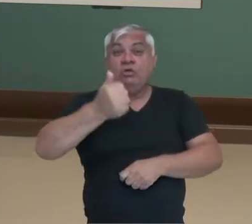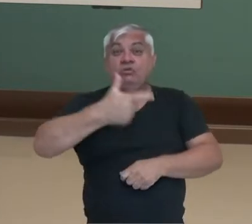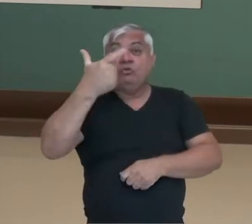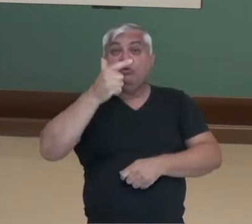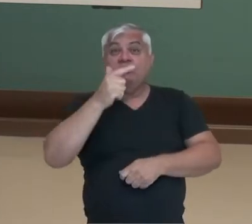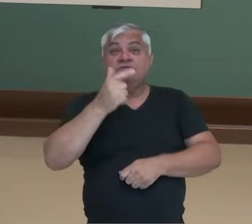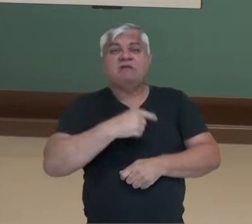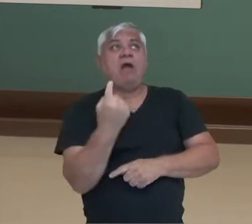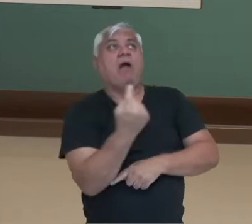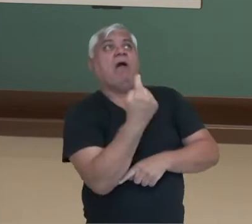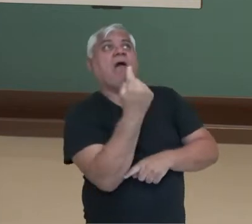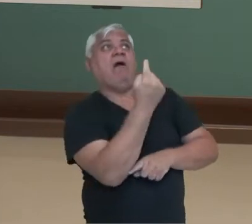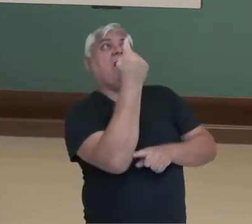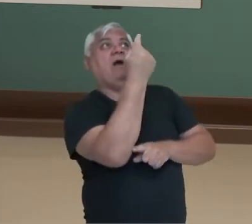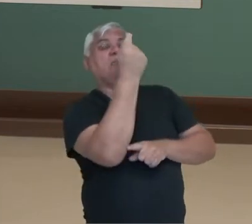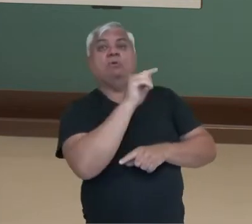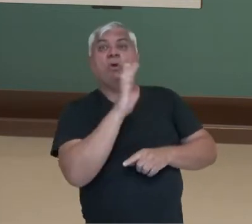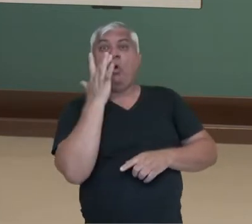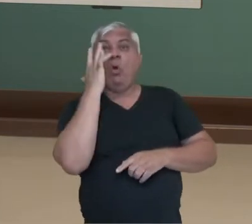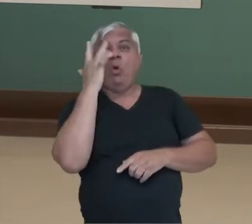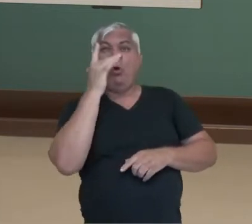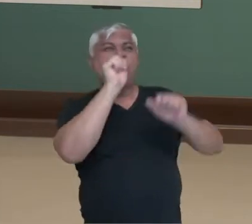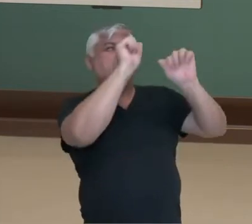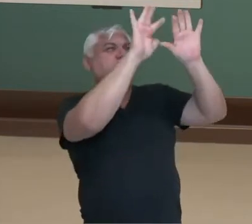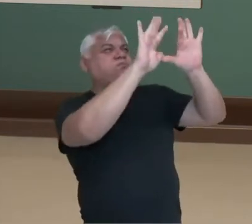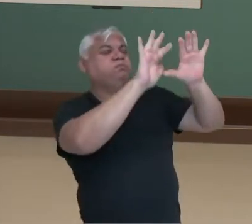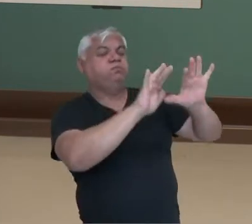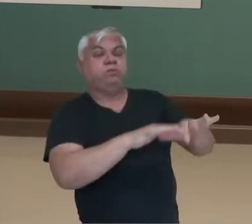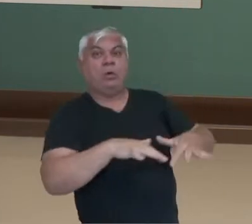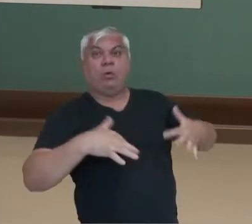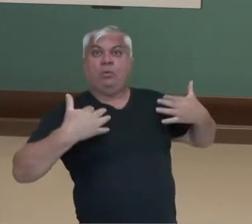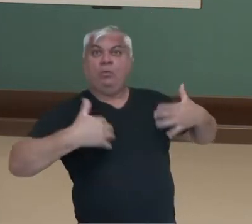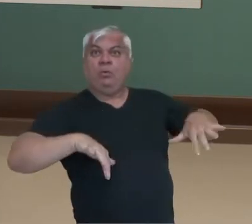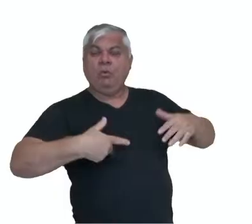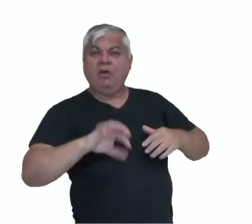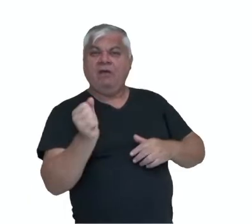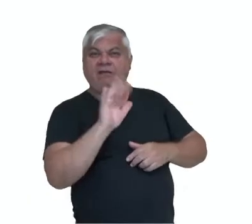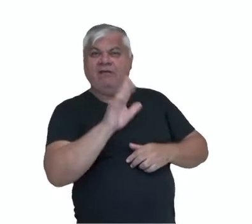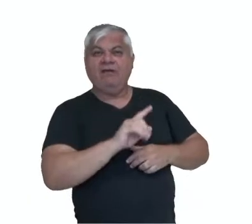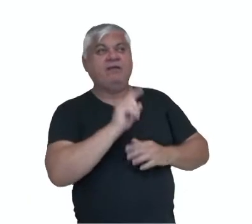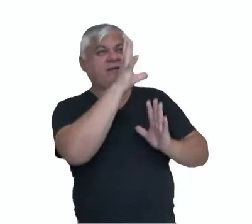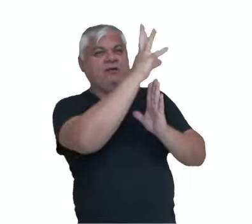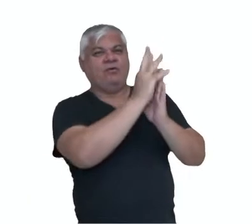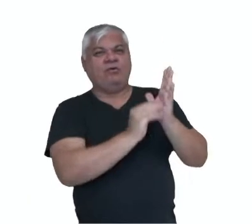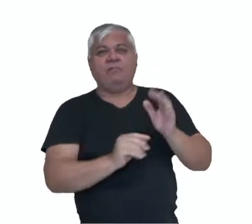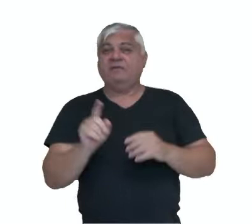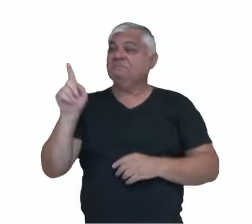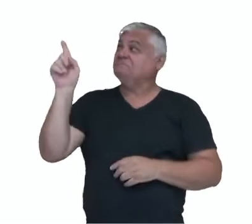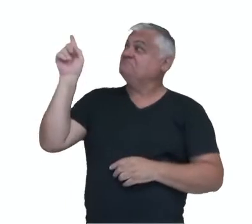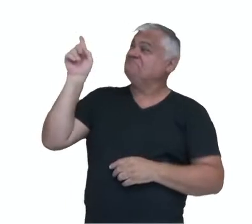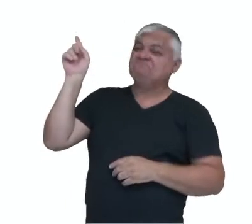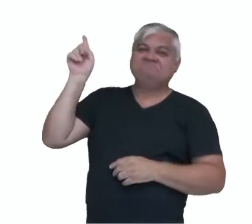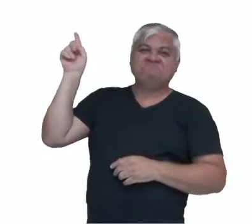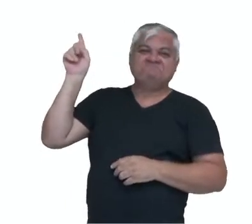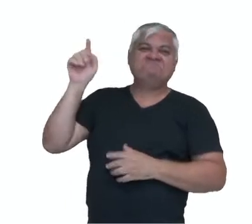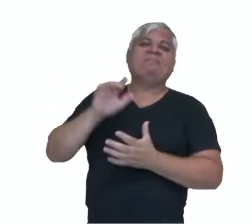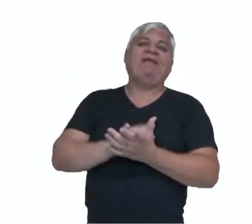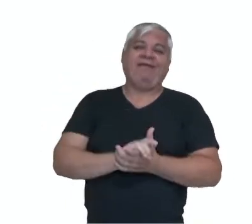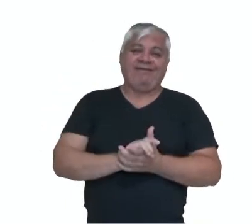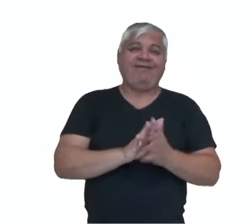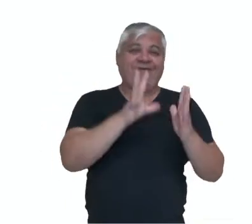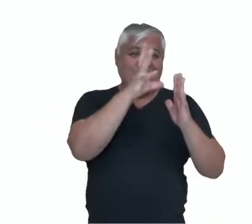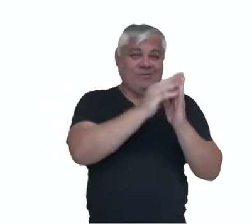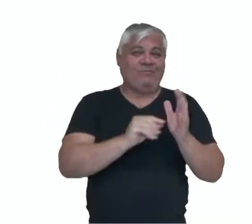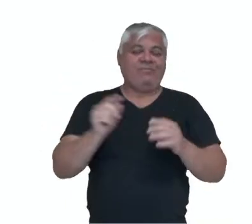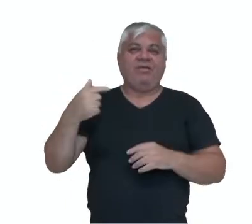banhada a ouro. Gente, é muita grana! E essa aqui seria uma réplica dela. Diz que as pessoas entravam assim no templo,